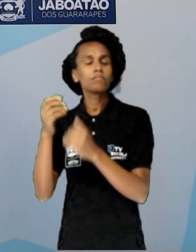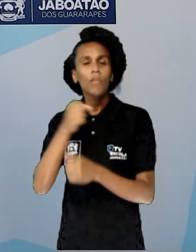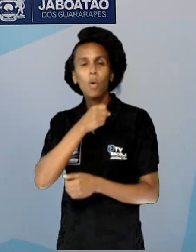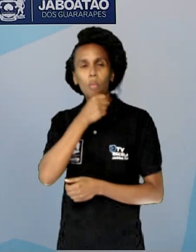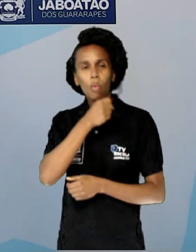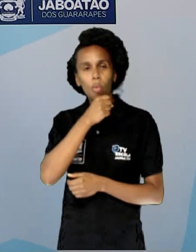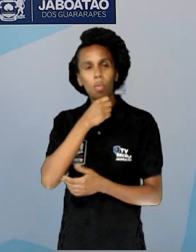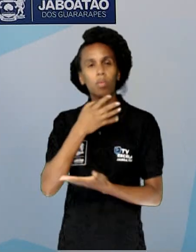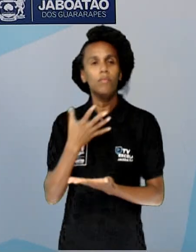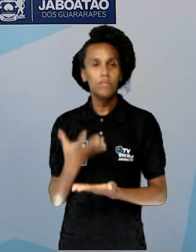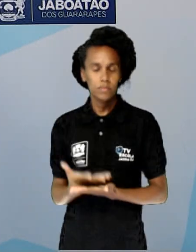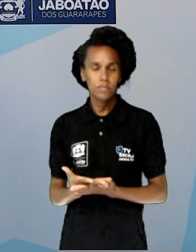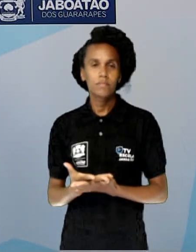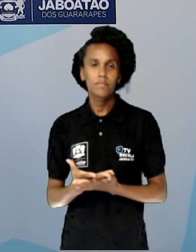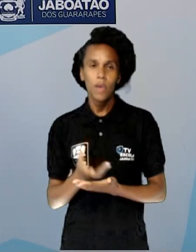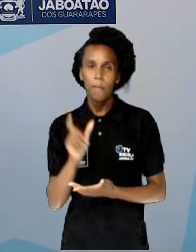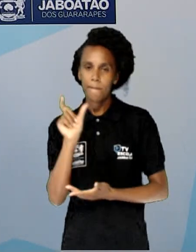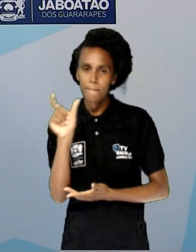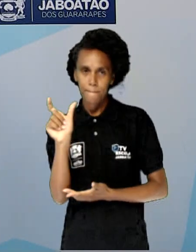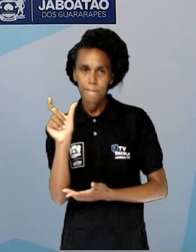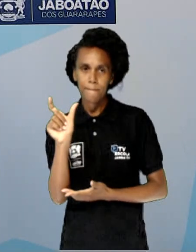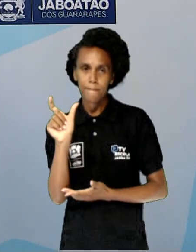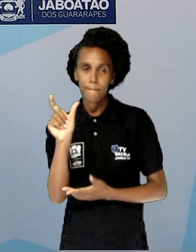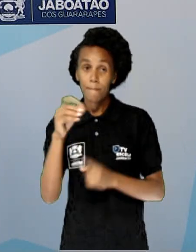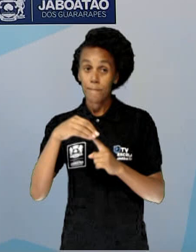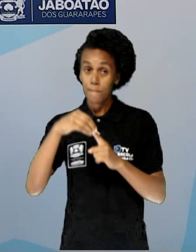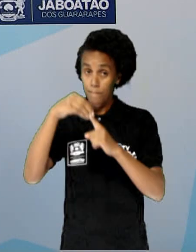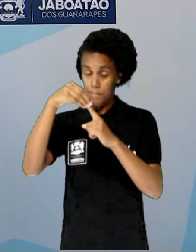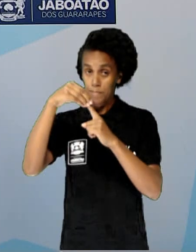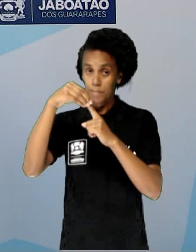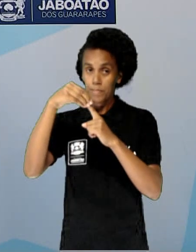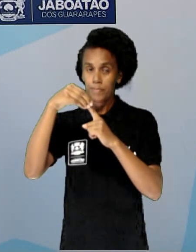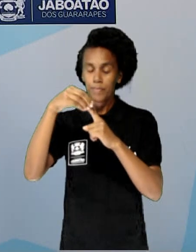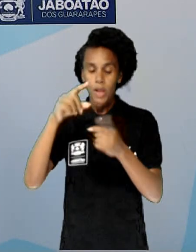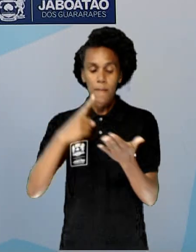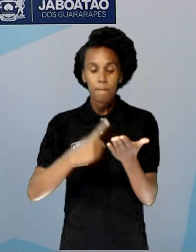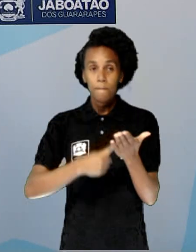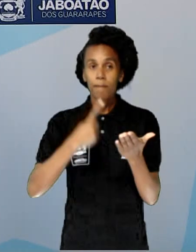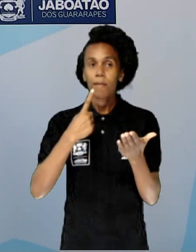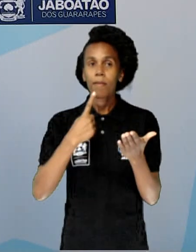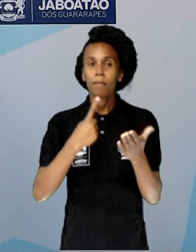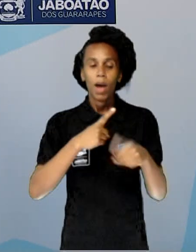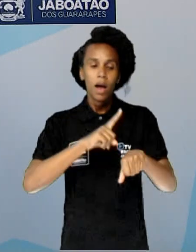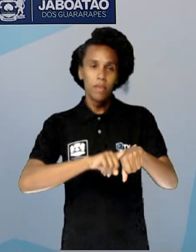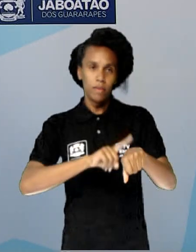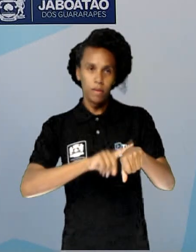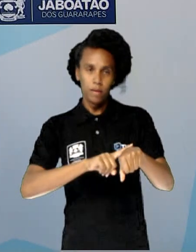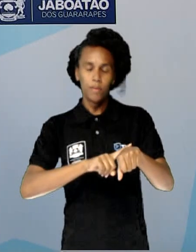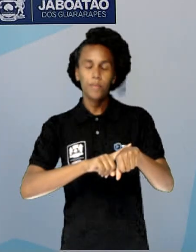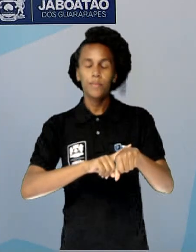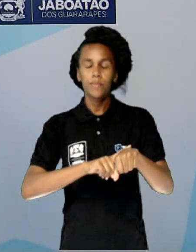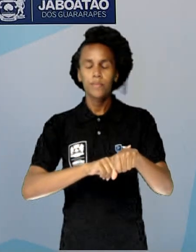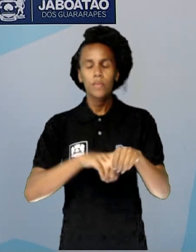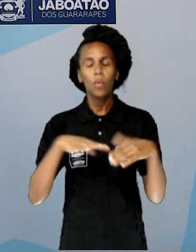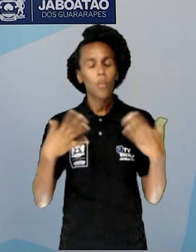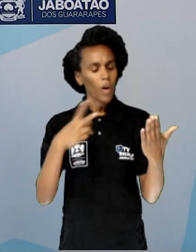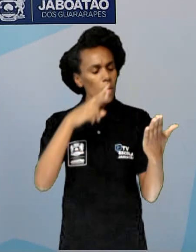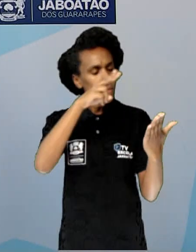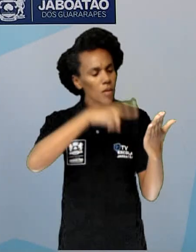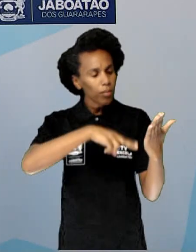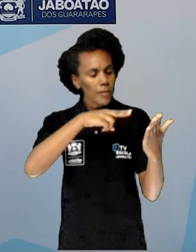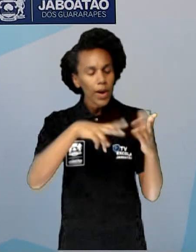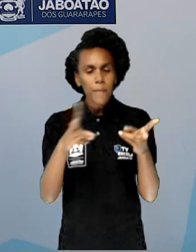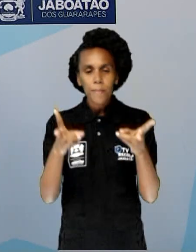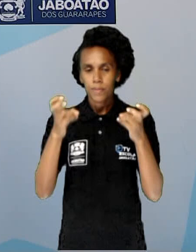Então, palavras-chave que dão essa ideia de marco de temporalidade, que ao lermos a gente percebe em que fase